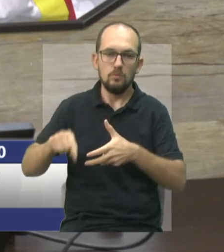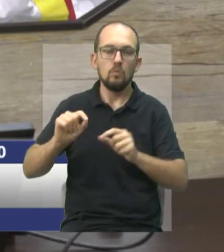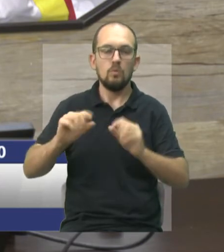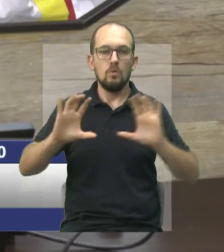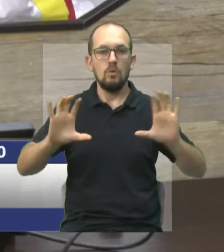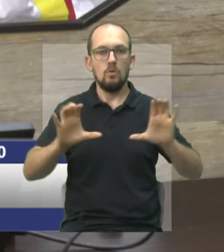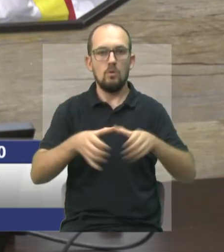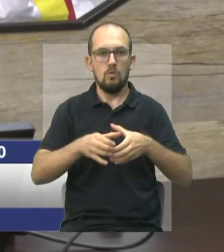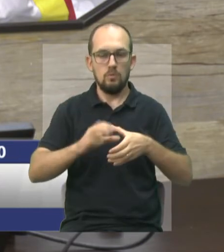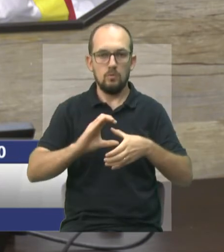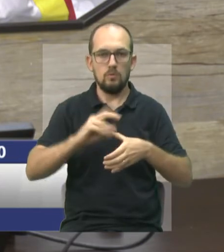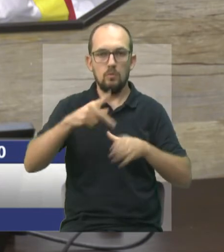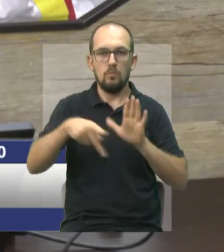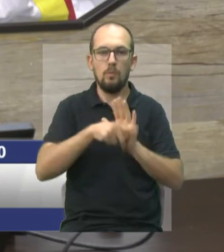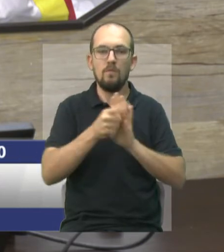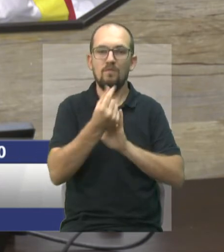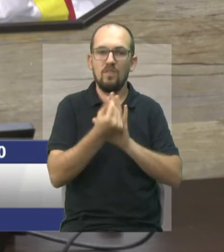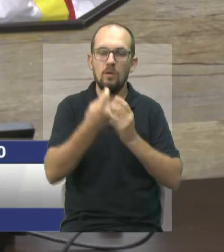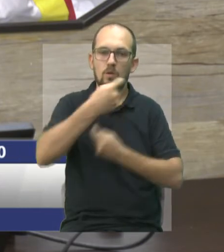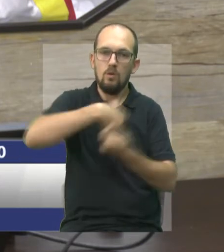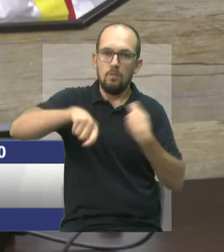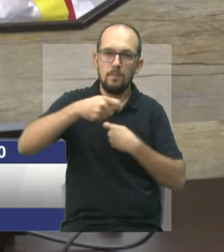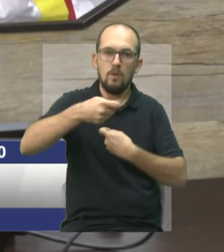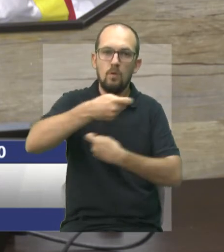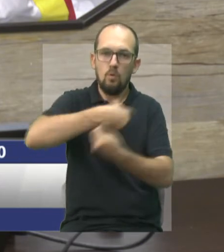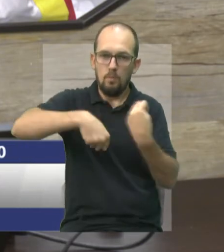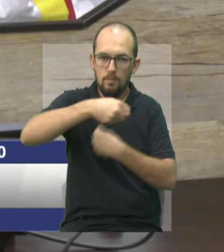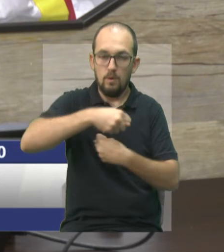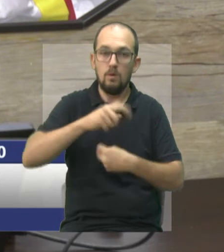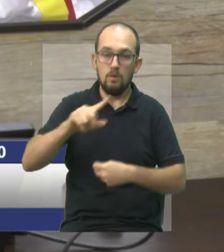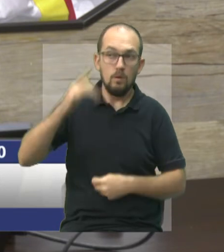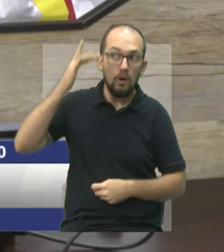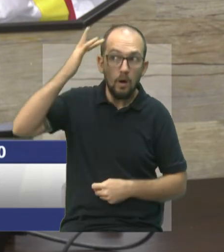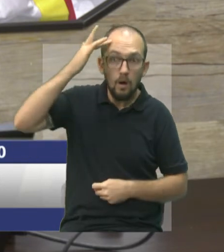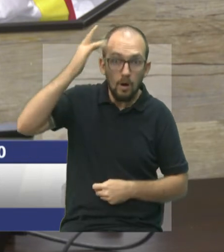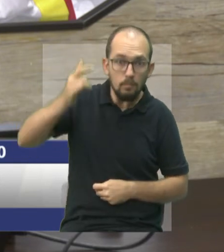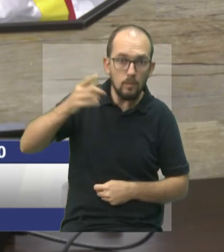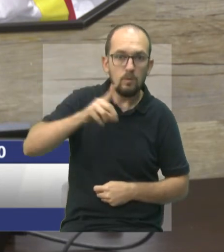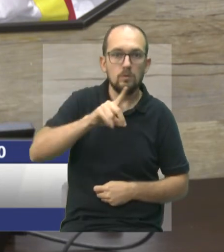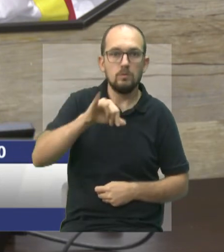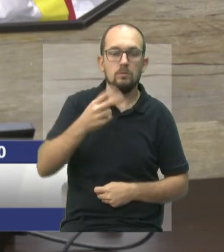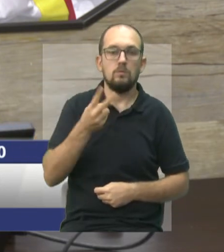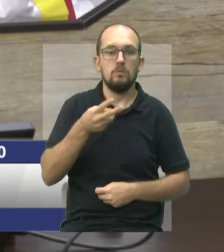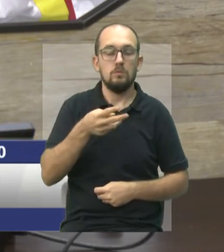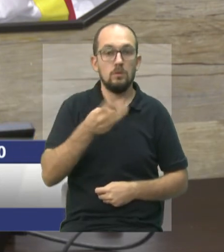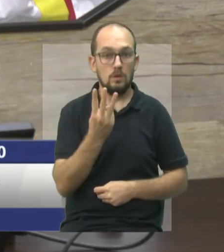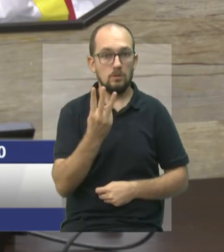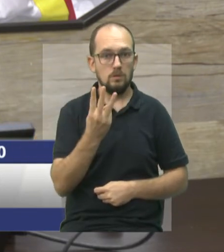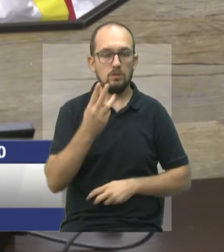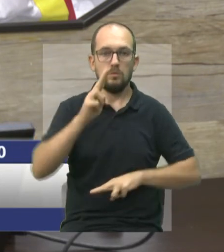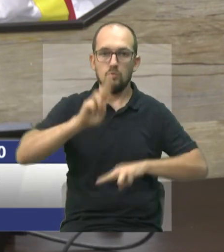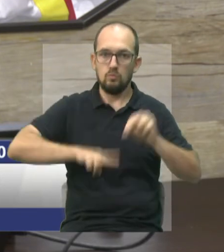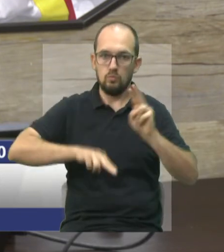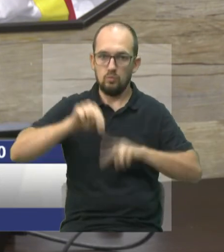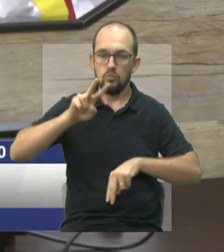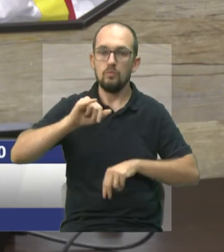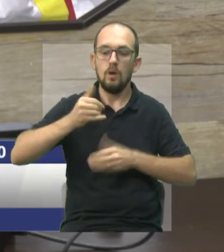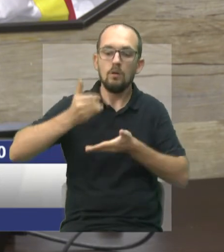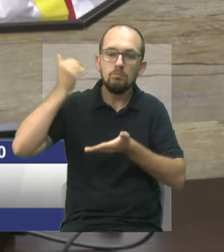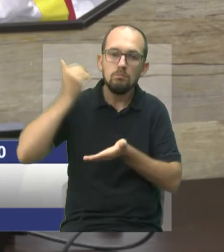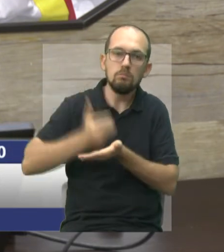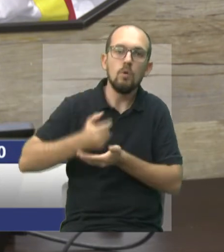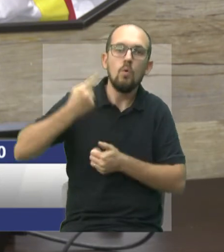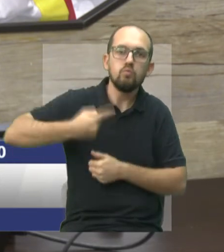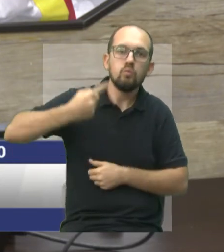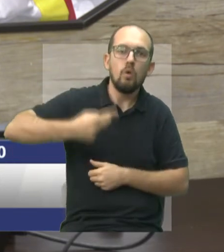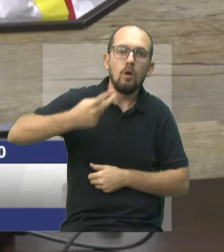de Finanças, Orçamento e Economia, a partir de amanhã, dia 3 de junho, concede o prazo de 15 dias